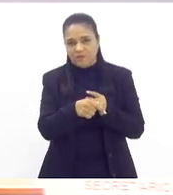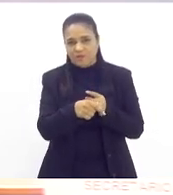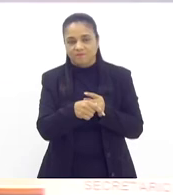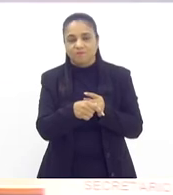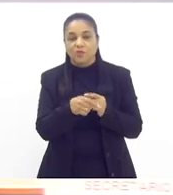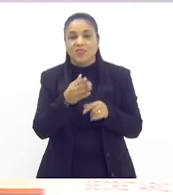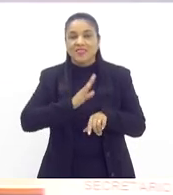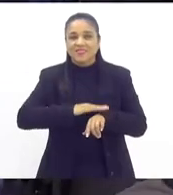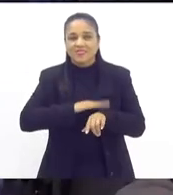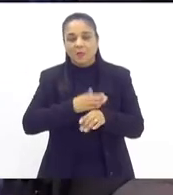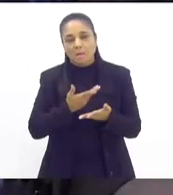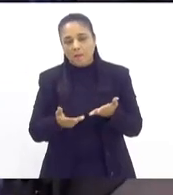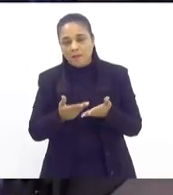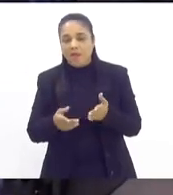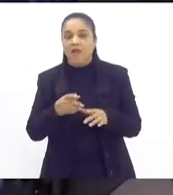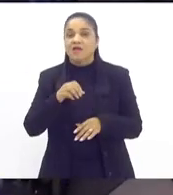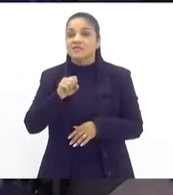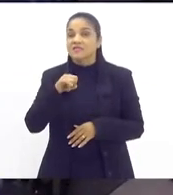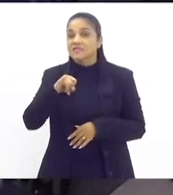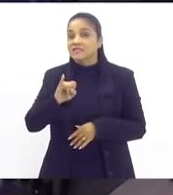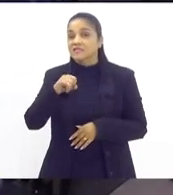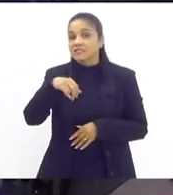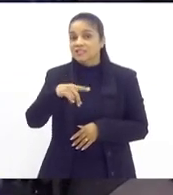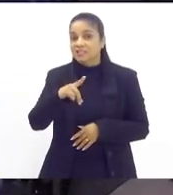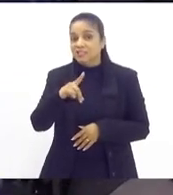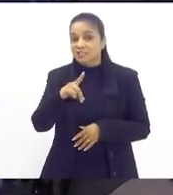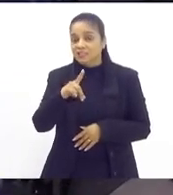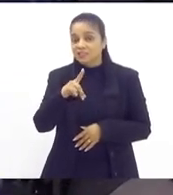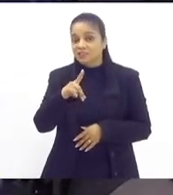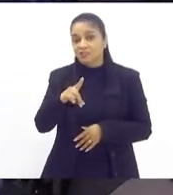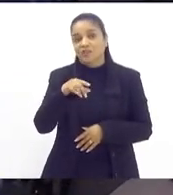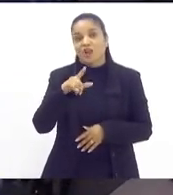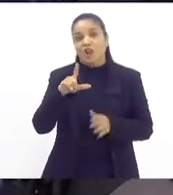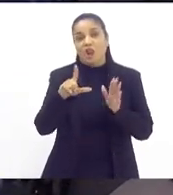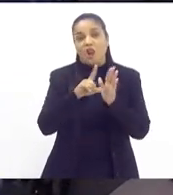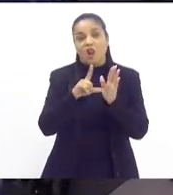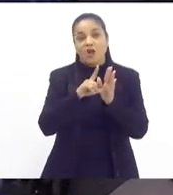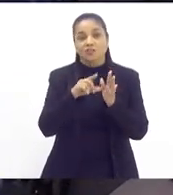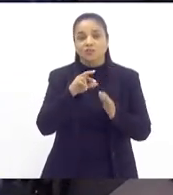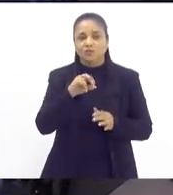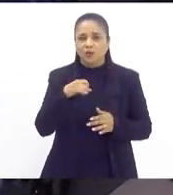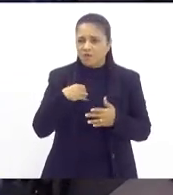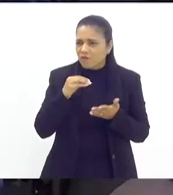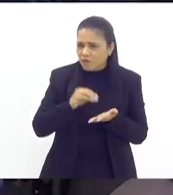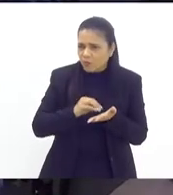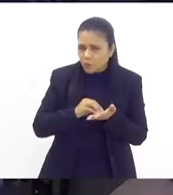Sim, de lojas do Rio. Faltou alguma entidade aqui que eu não citei?